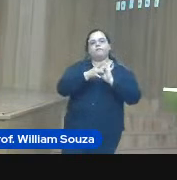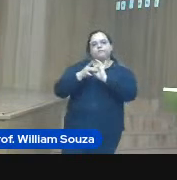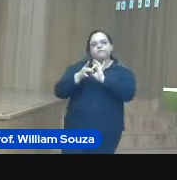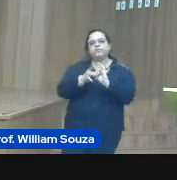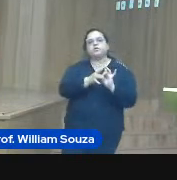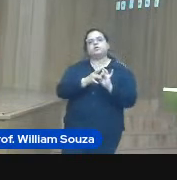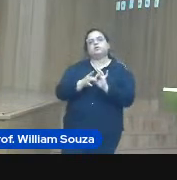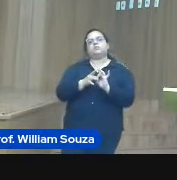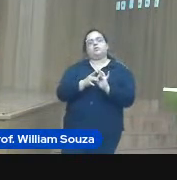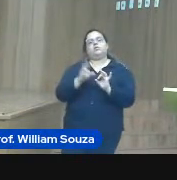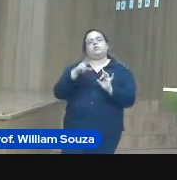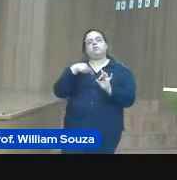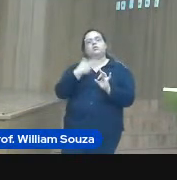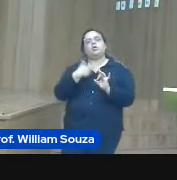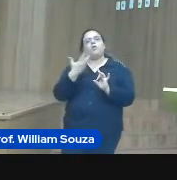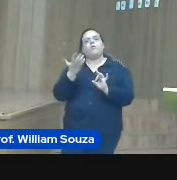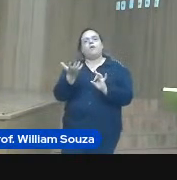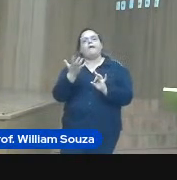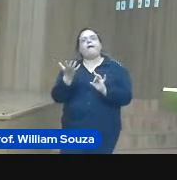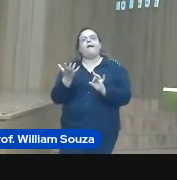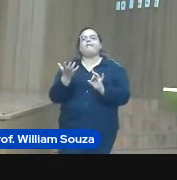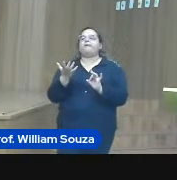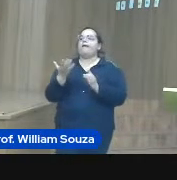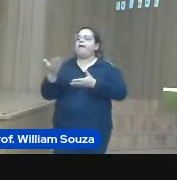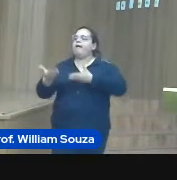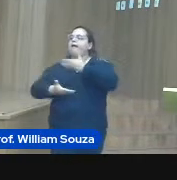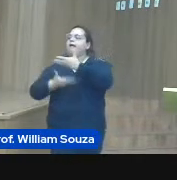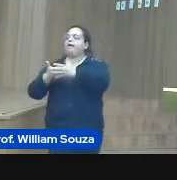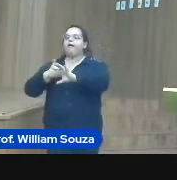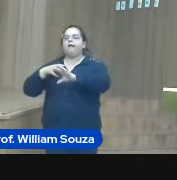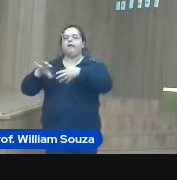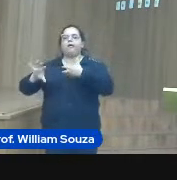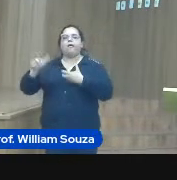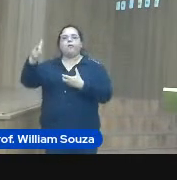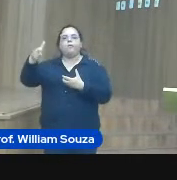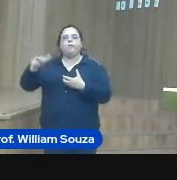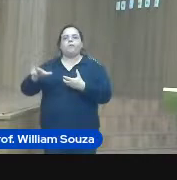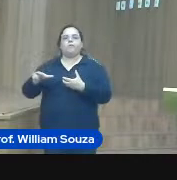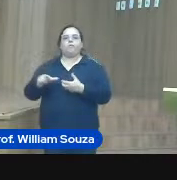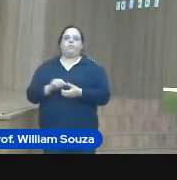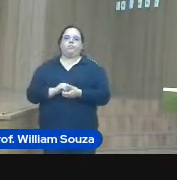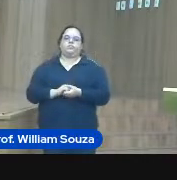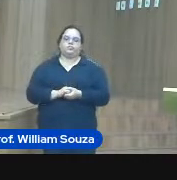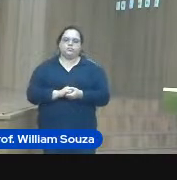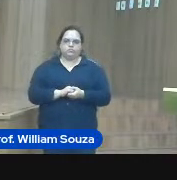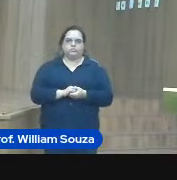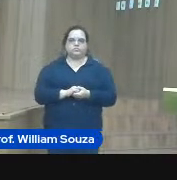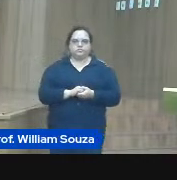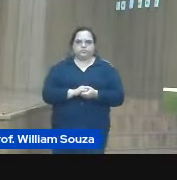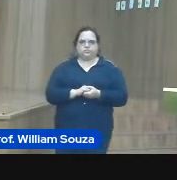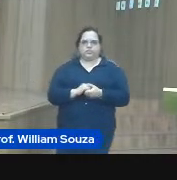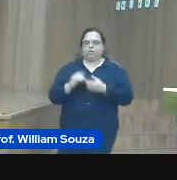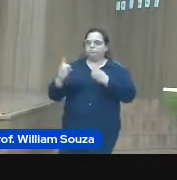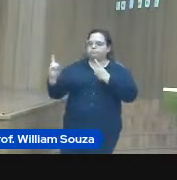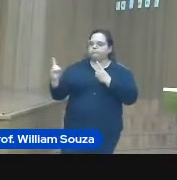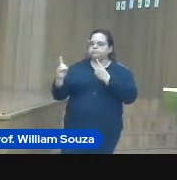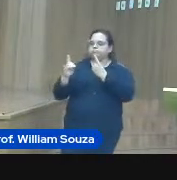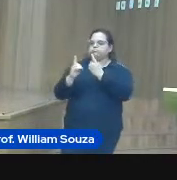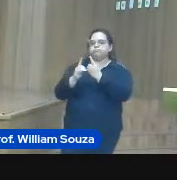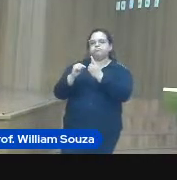É o que faz a gente querer abraçar o outro. Uma aproximação em meio ao respeito, sabe?